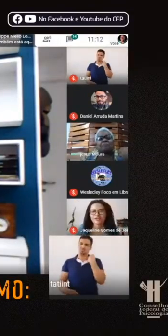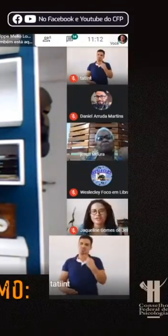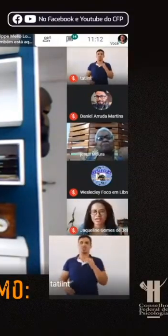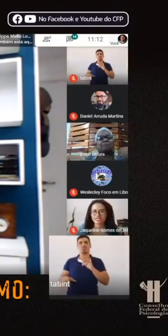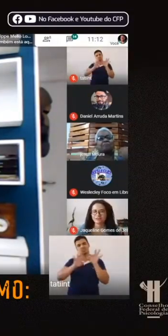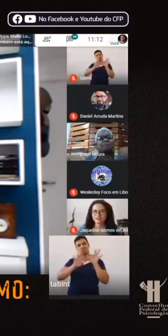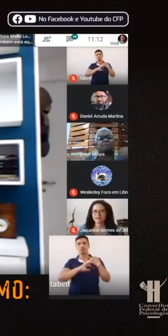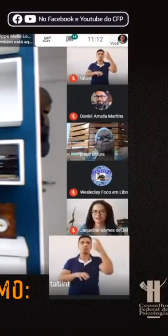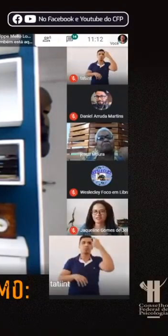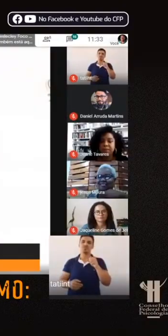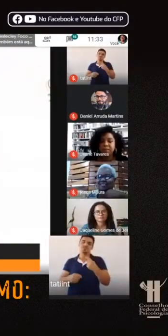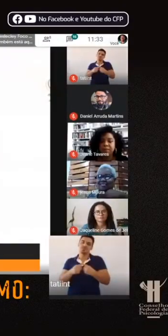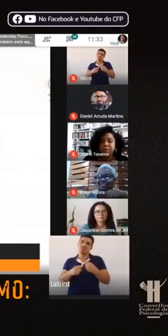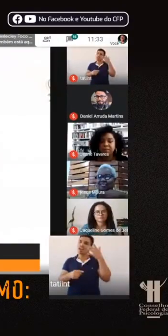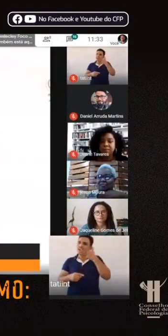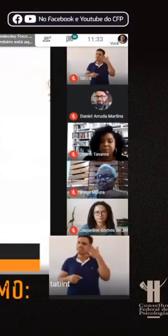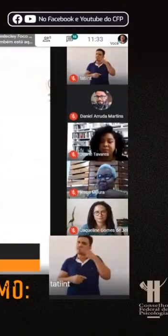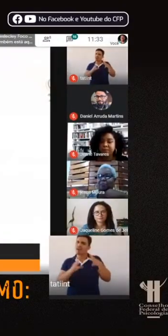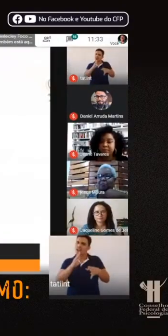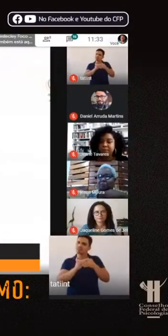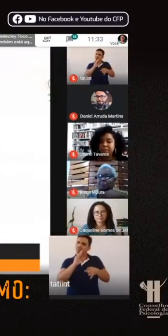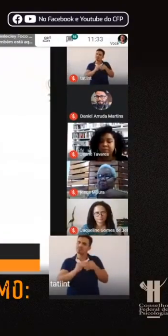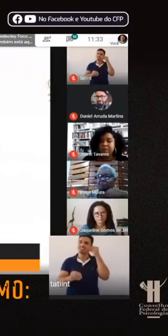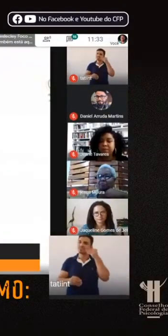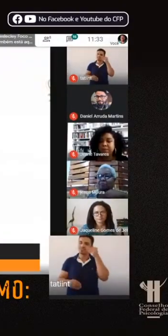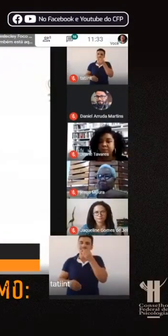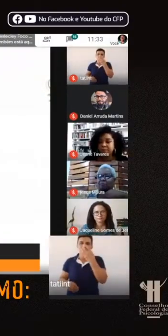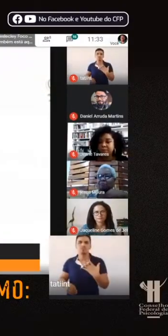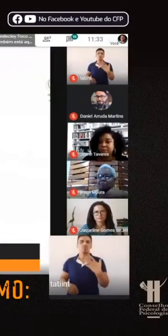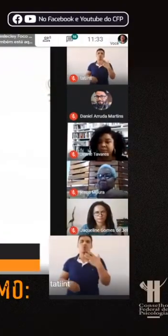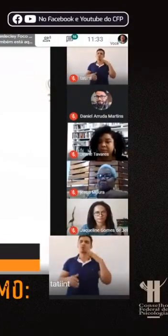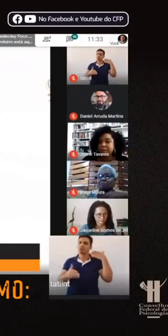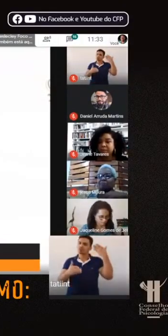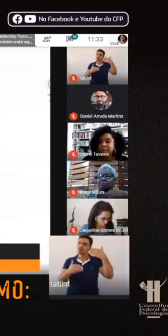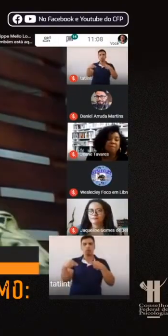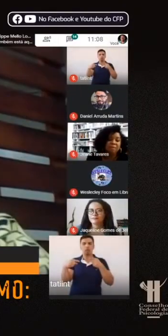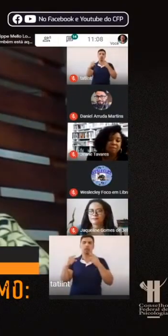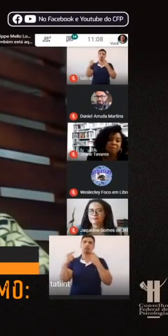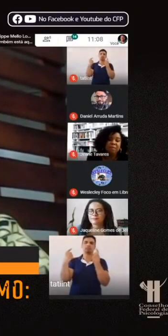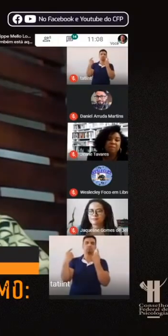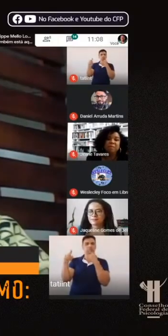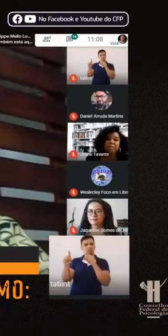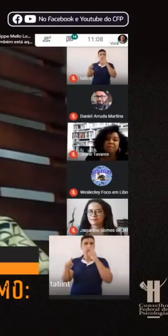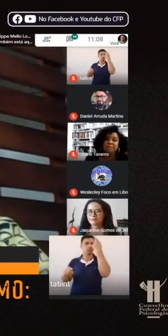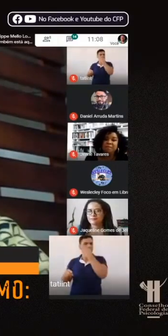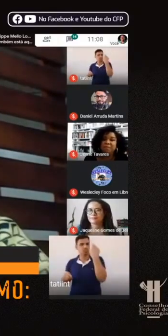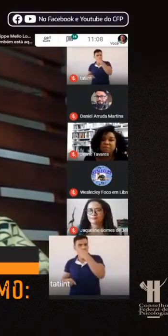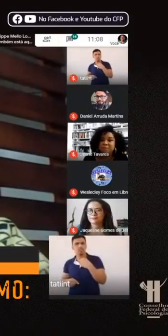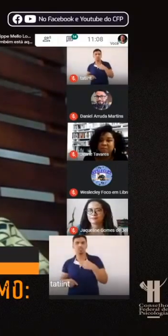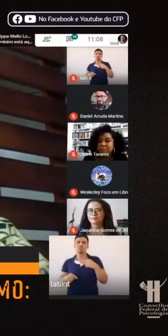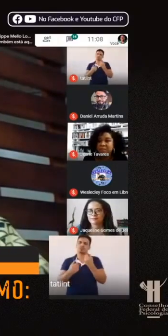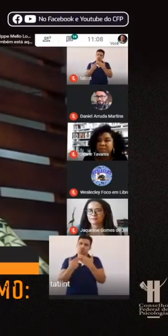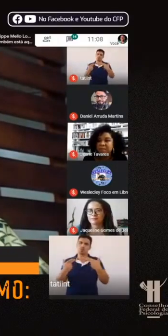a transmissão, que contou com a participação de conselheiras e integrantes da Comissão de Direitos Humanos do CFP, foi discutida a atuação